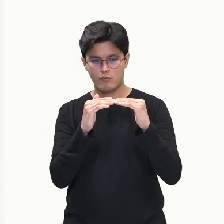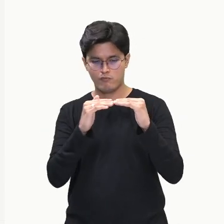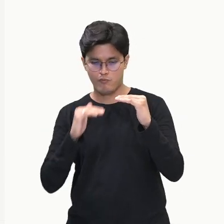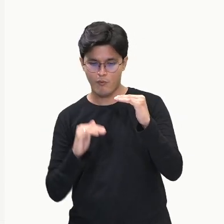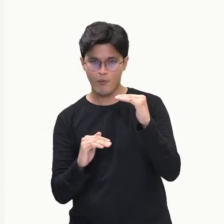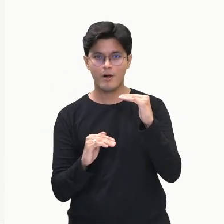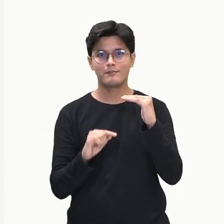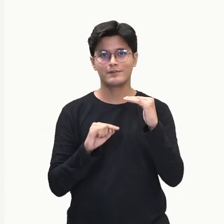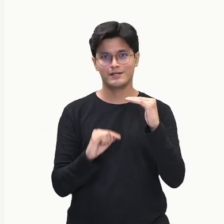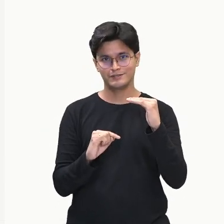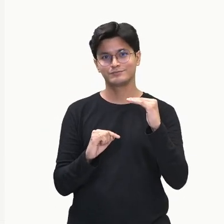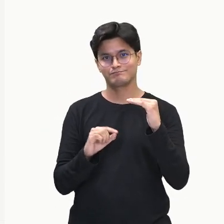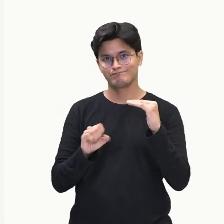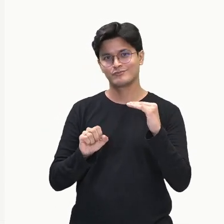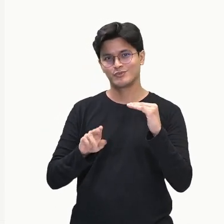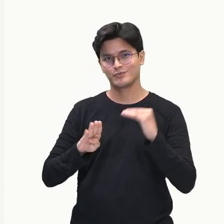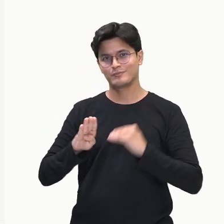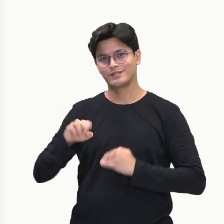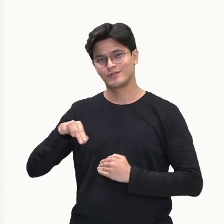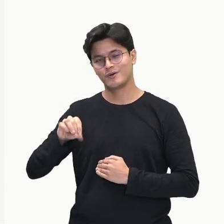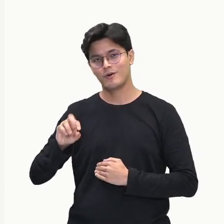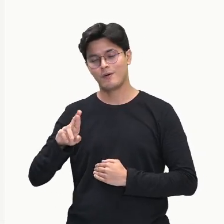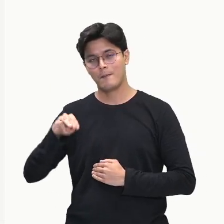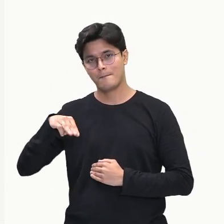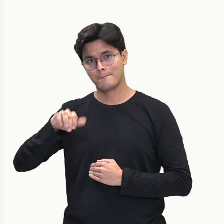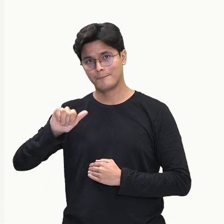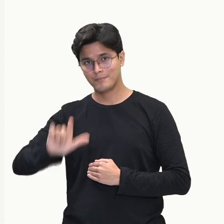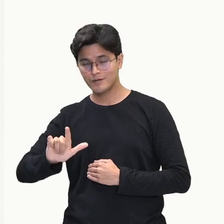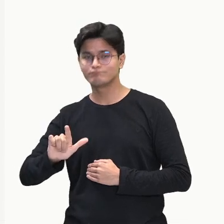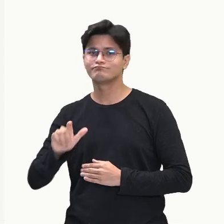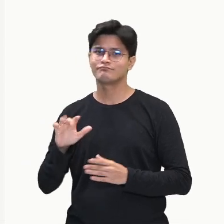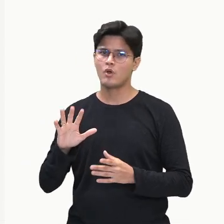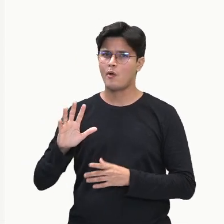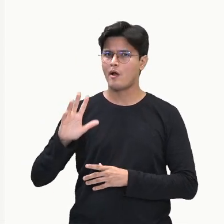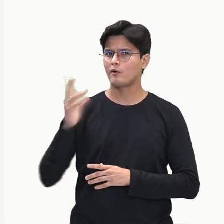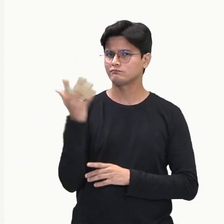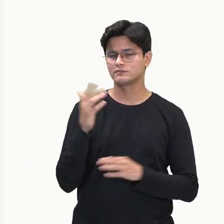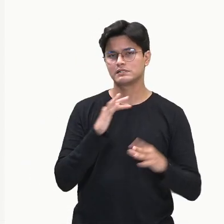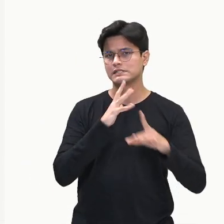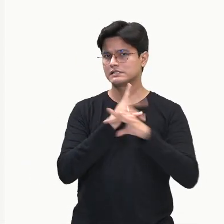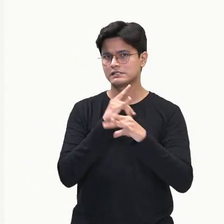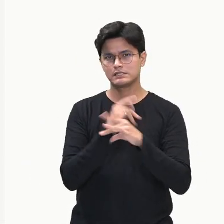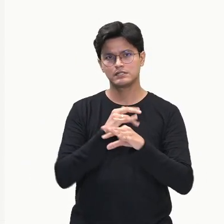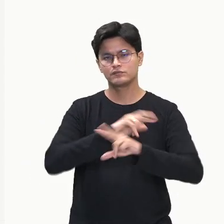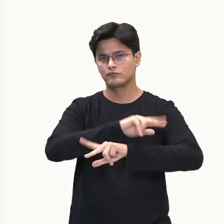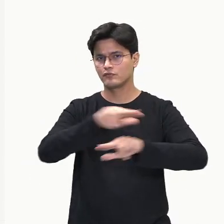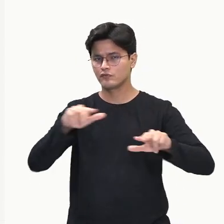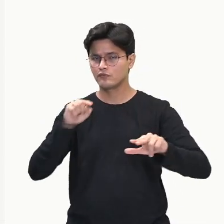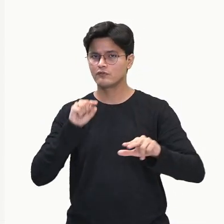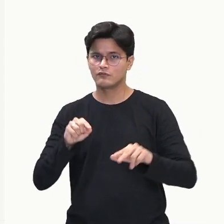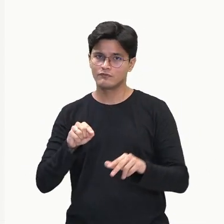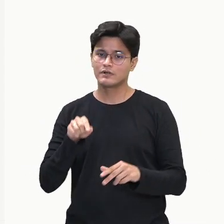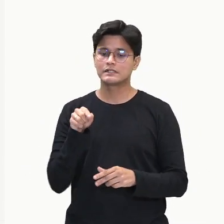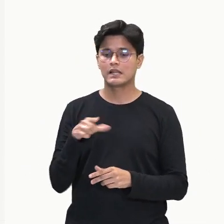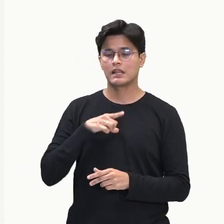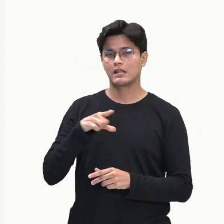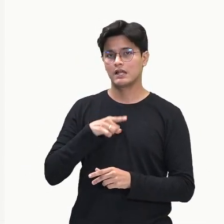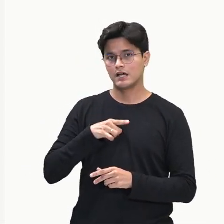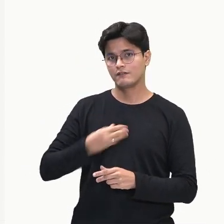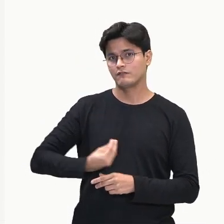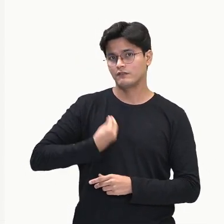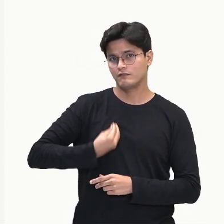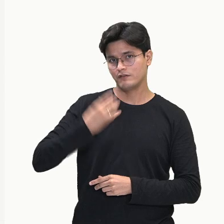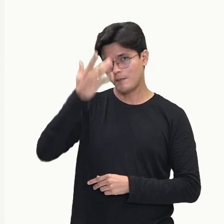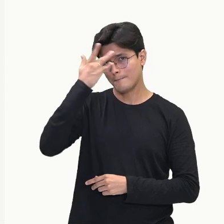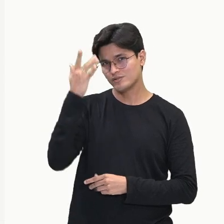acontece em várias cidades e elas são formadas lá por pessoas de baixa renda. Então você já deve ter